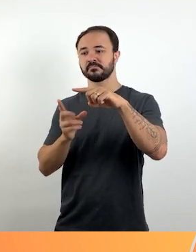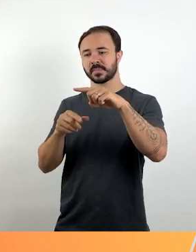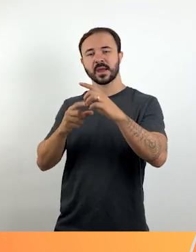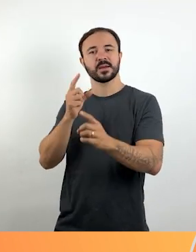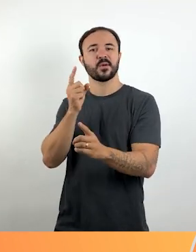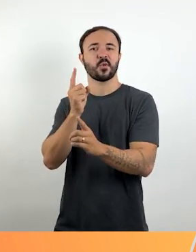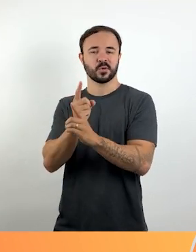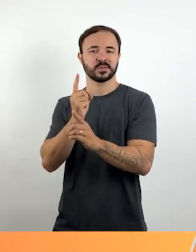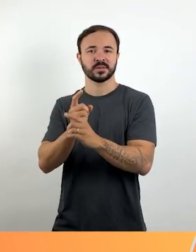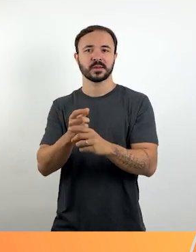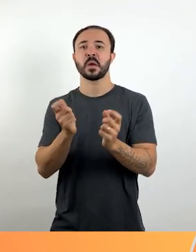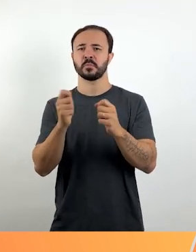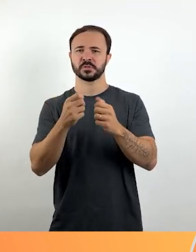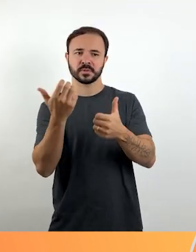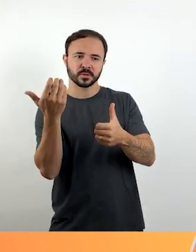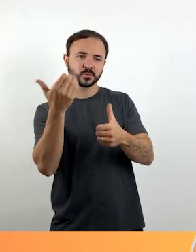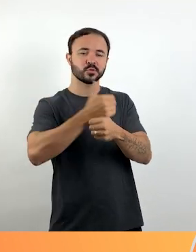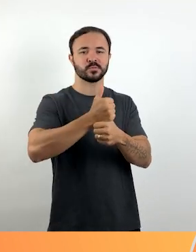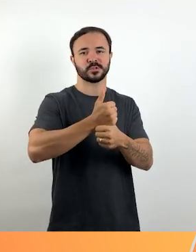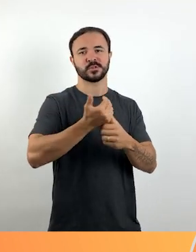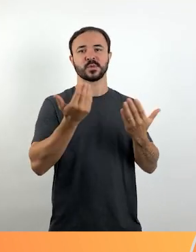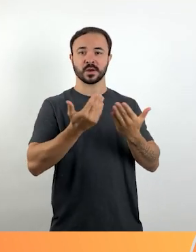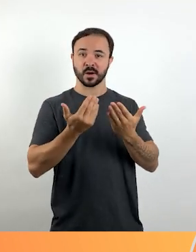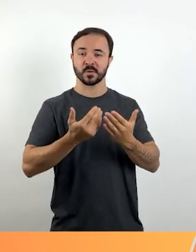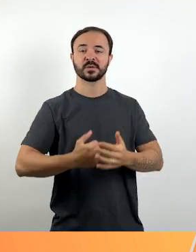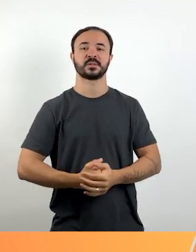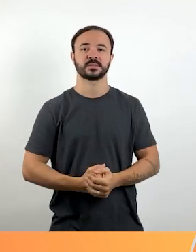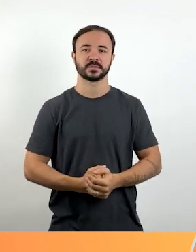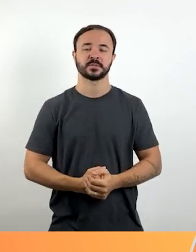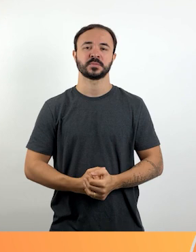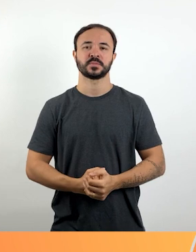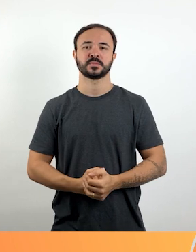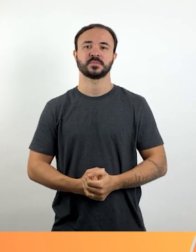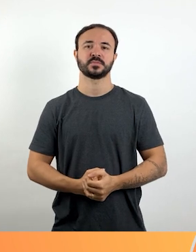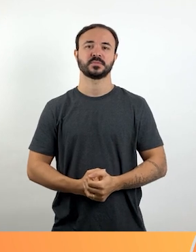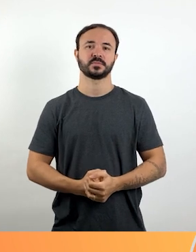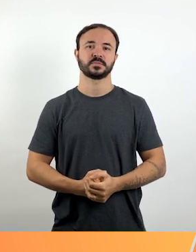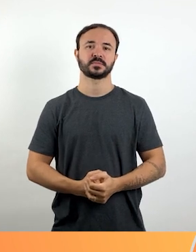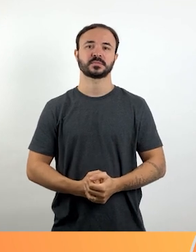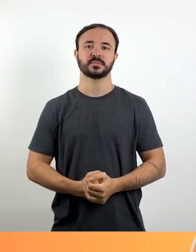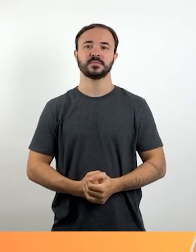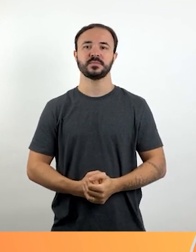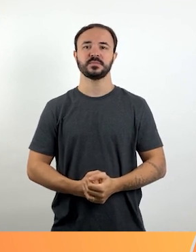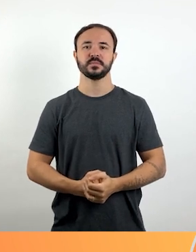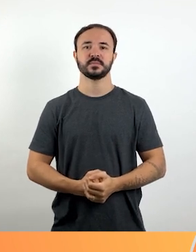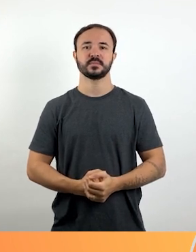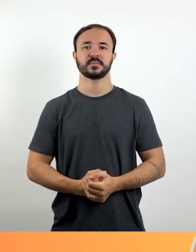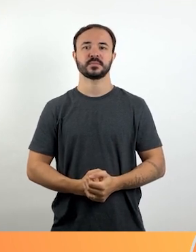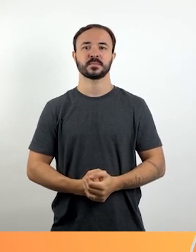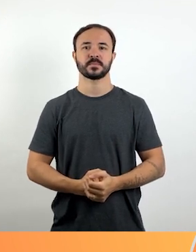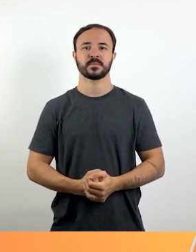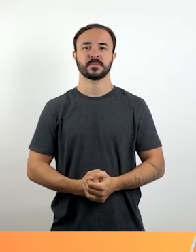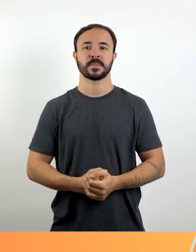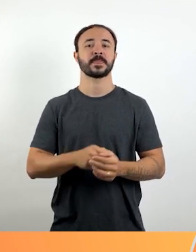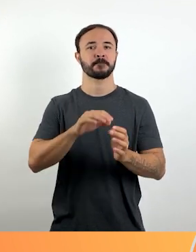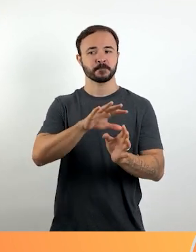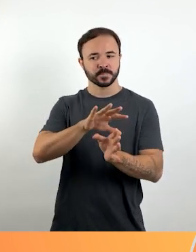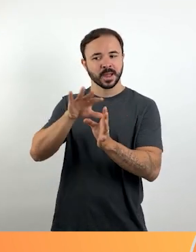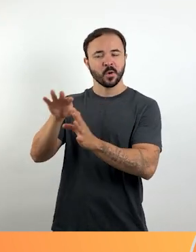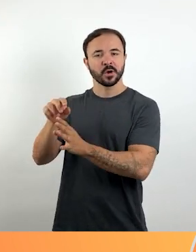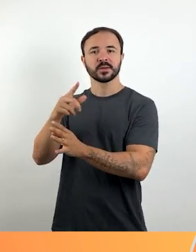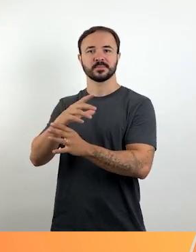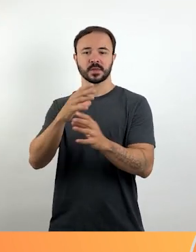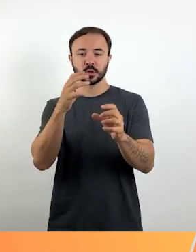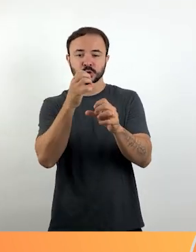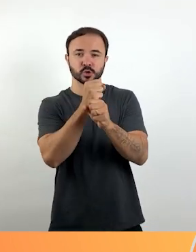vou substituir aqui. Então, aqui vai ficar 1 sobre 36. Agora, vamos fazer a soma na parte